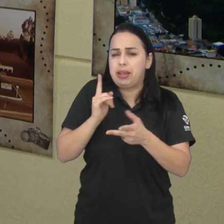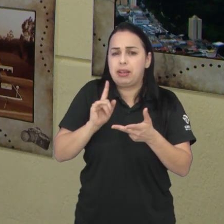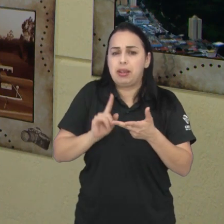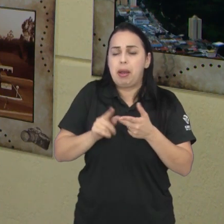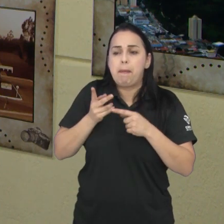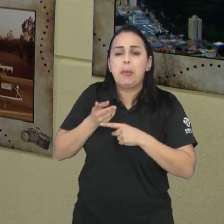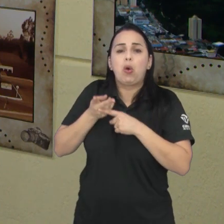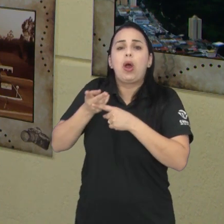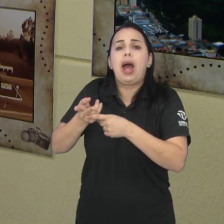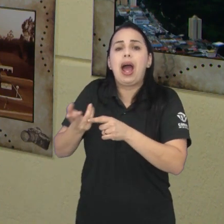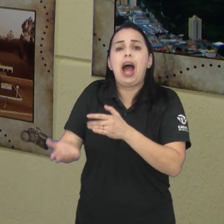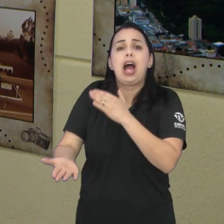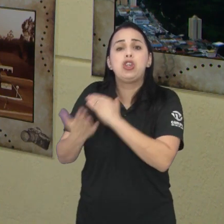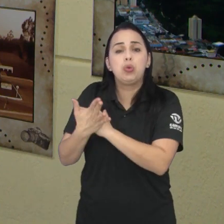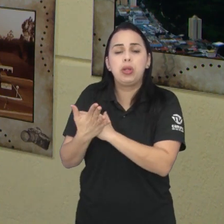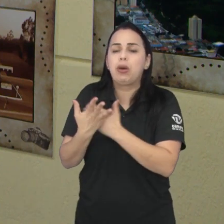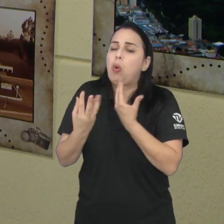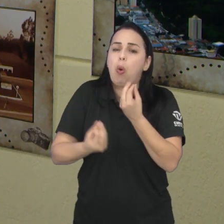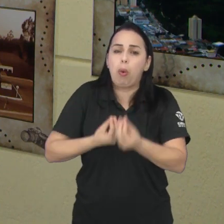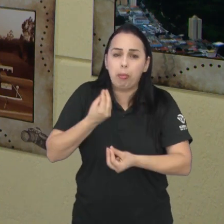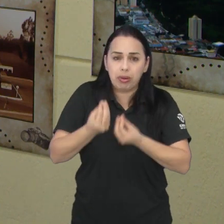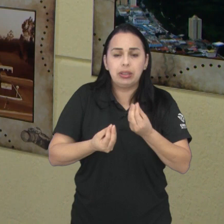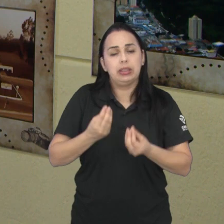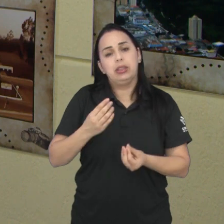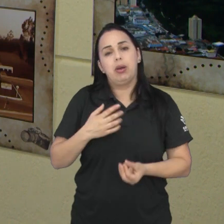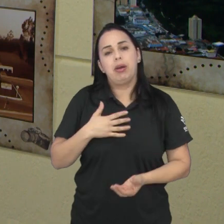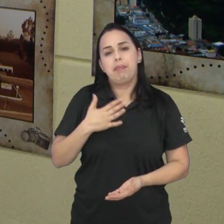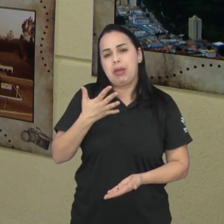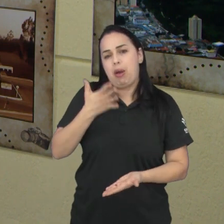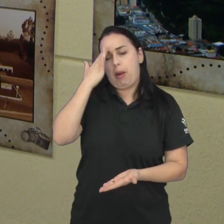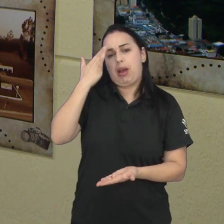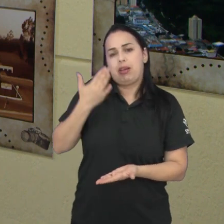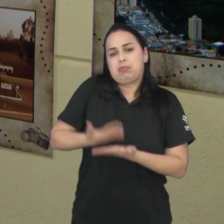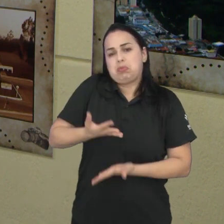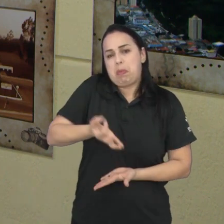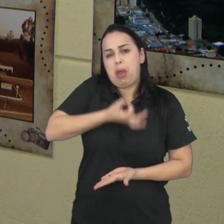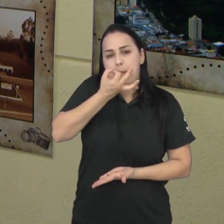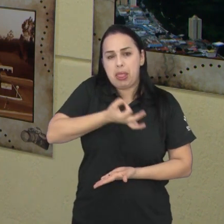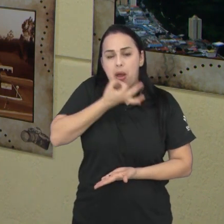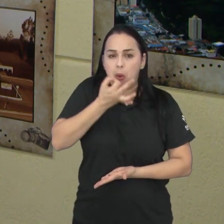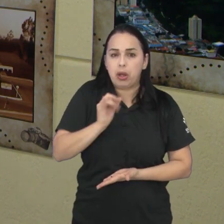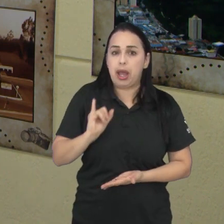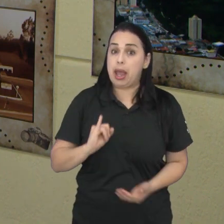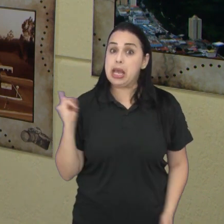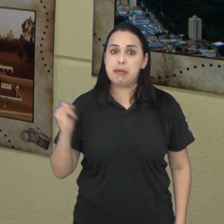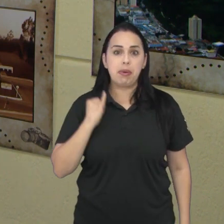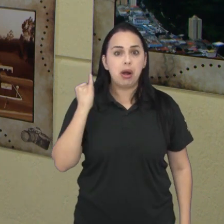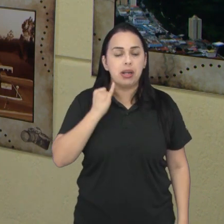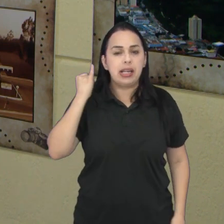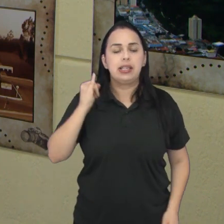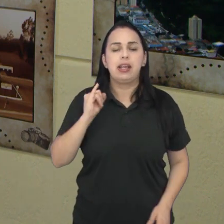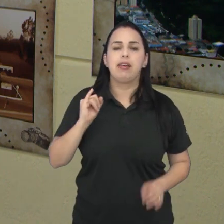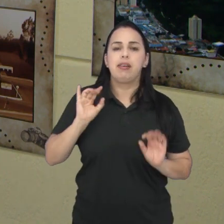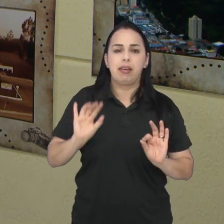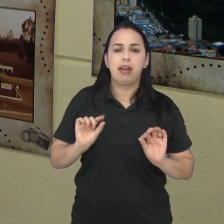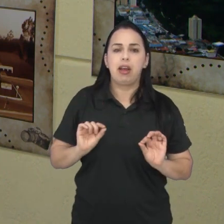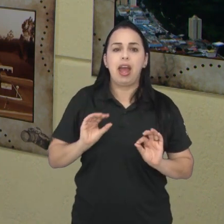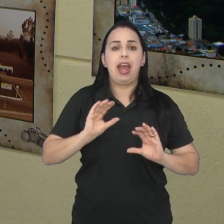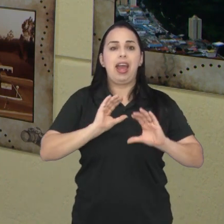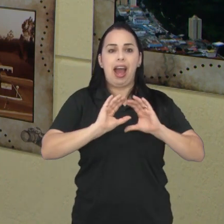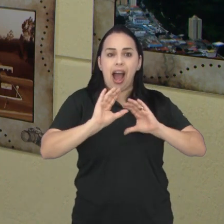procurar ajuda enfim eu creio bastante que a primeira e o primordial nesse primeiro momento seria